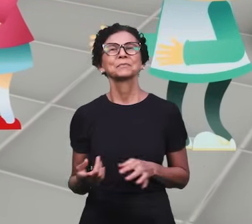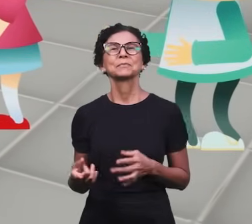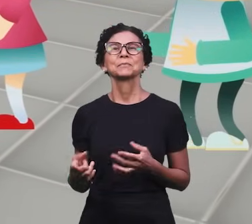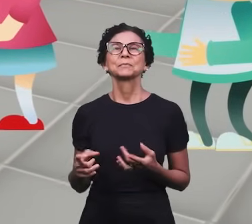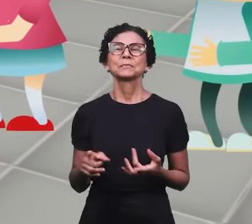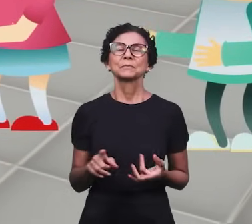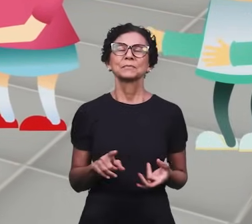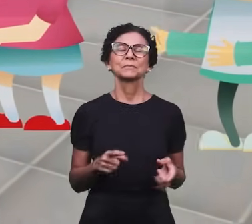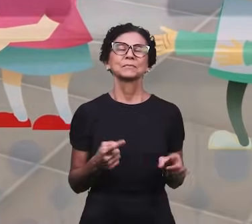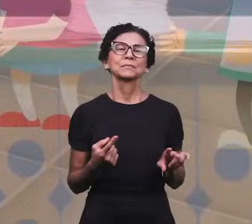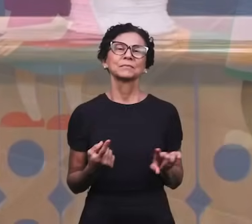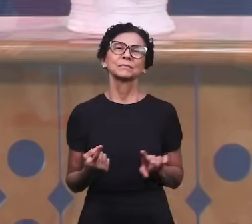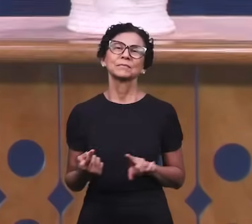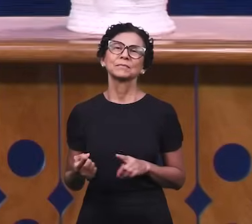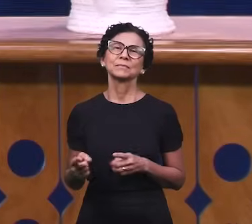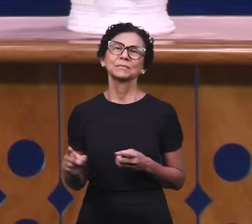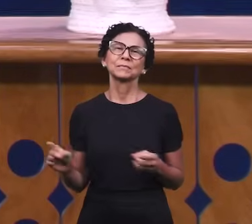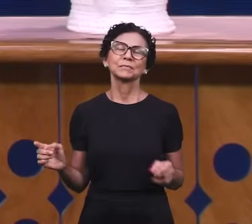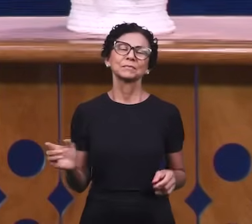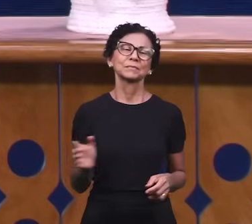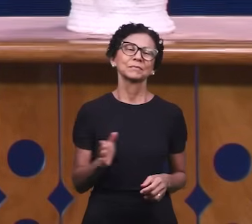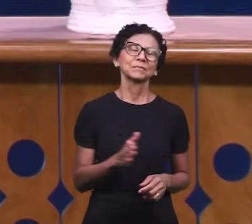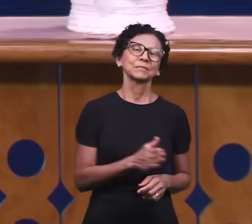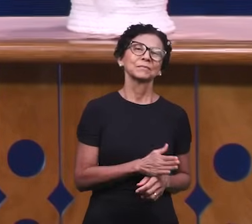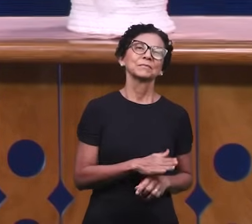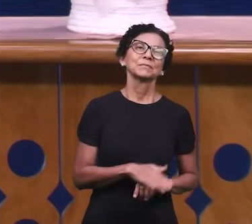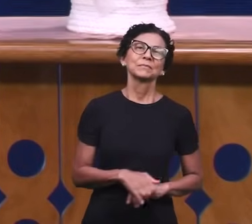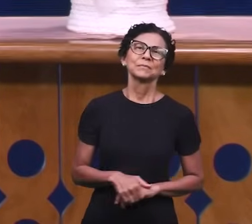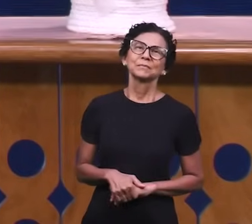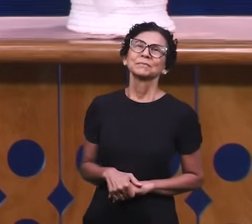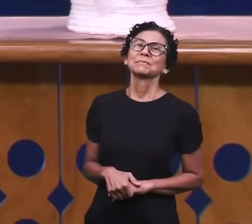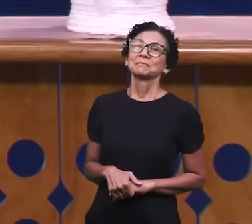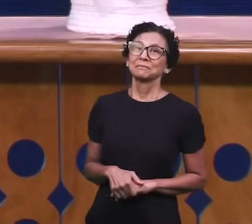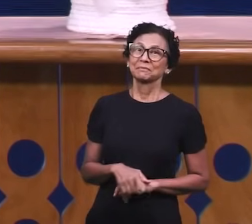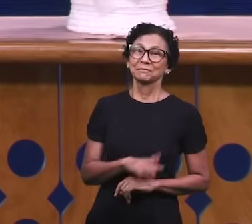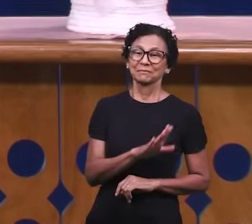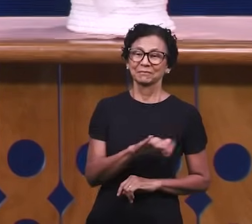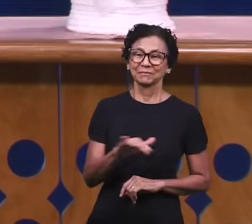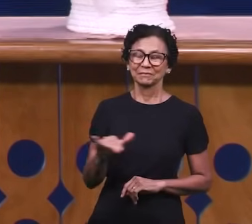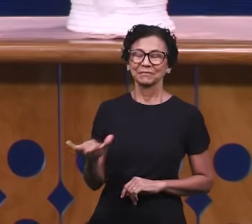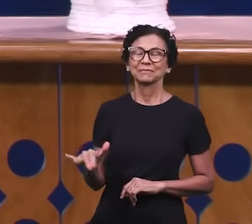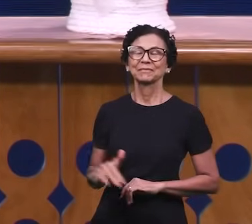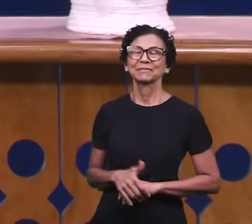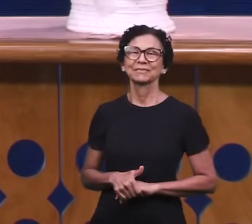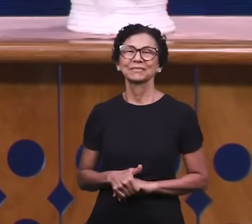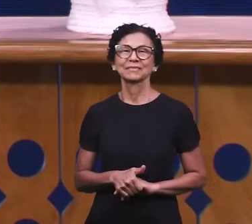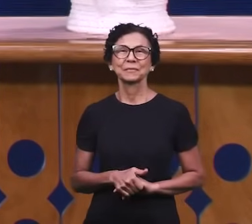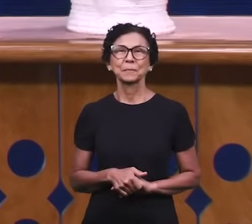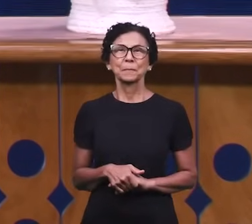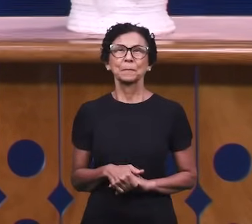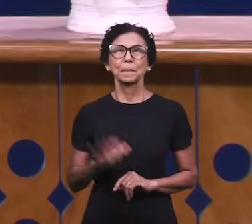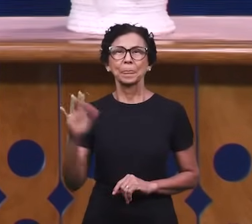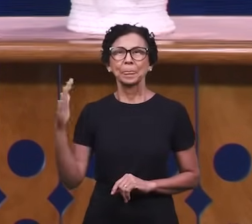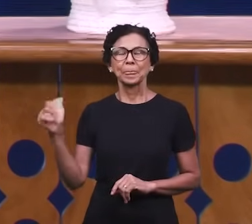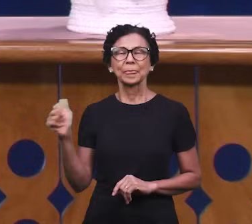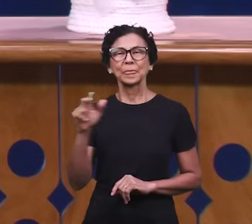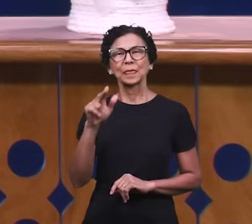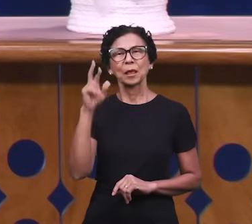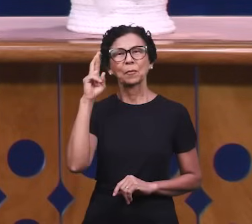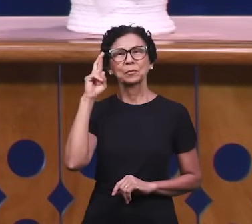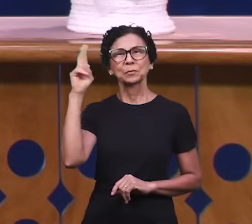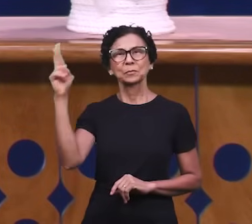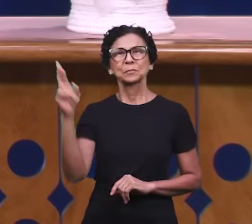Jesus. Glória a Deus. Uma maravilha. As crianças que adoram o Senhor e nós também na